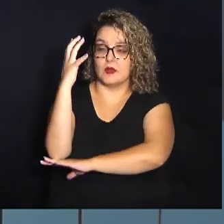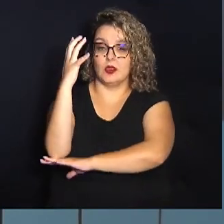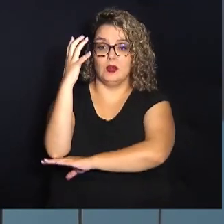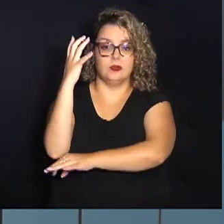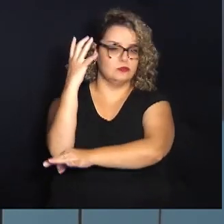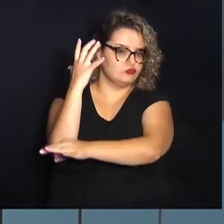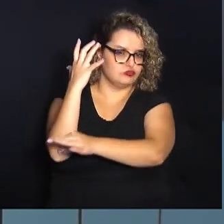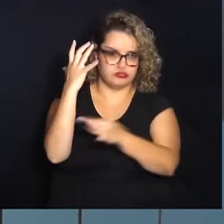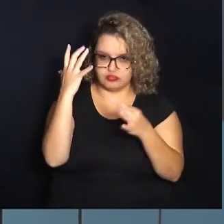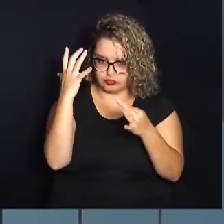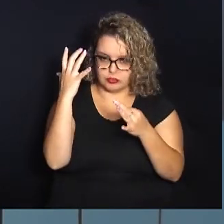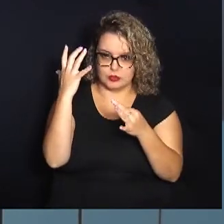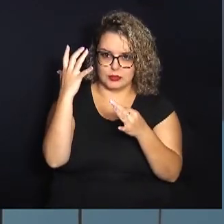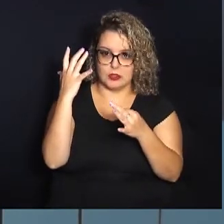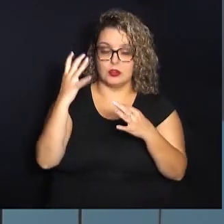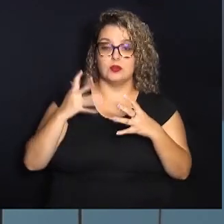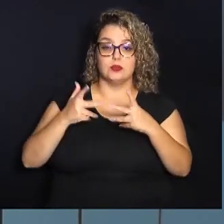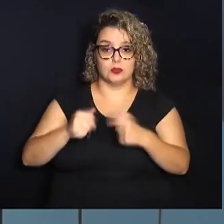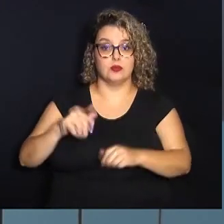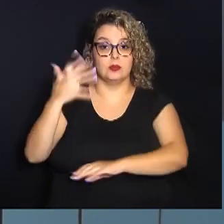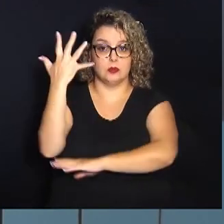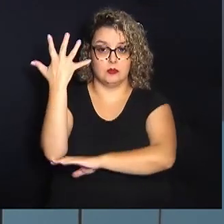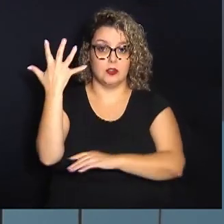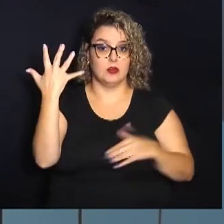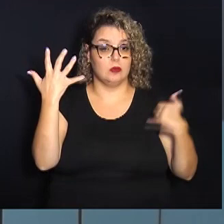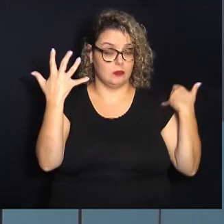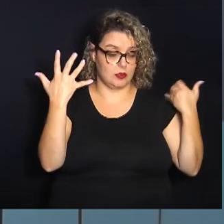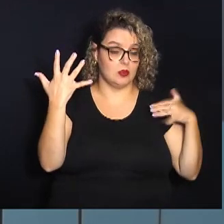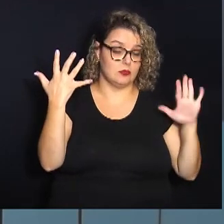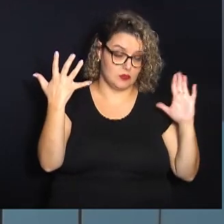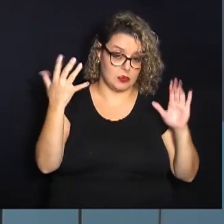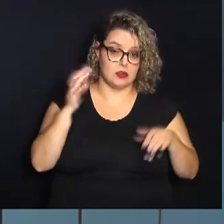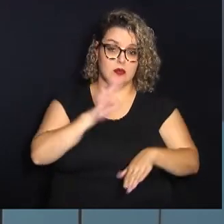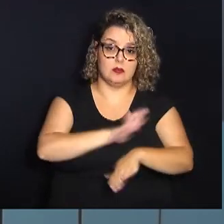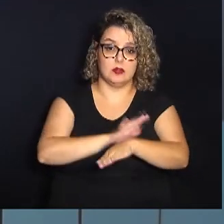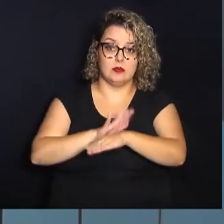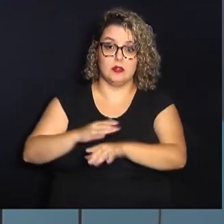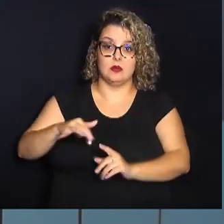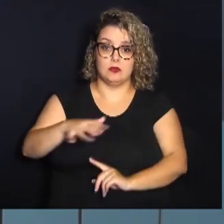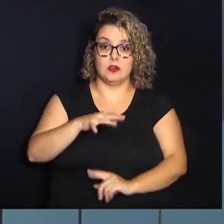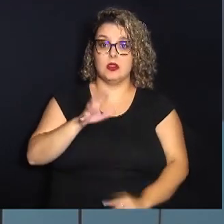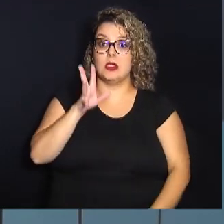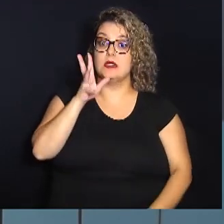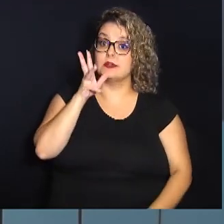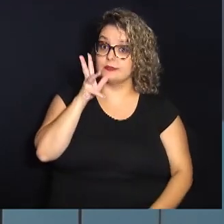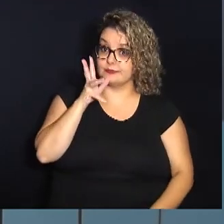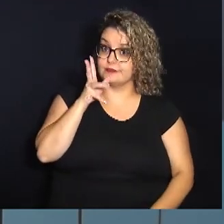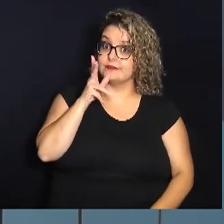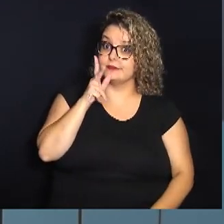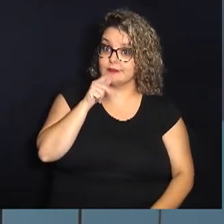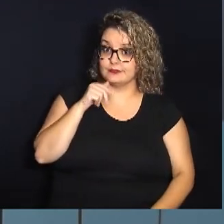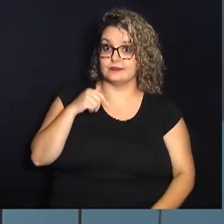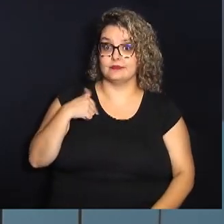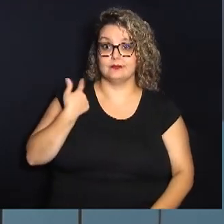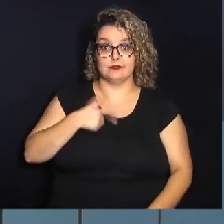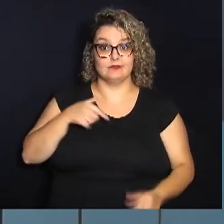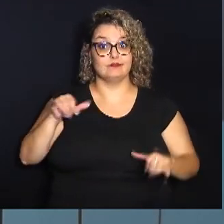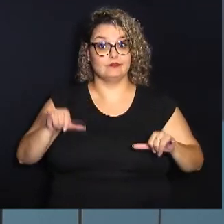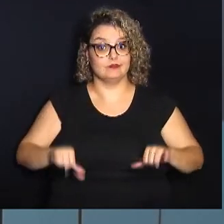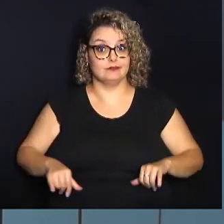retribuindo tudo aquilo que uma árvore adulta já tem feito para o meio ambiente, para a população, demora muito. E nisso a gente vai